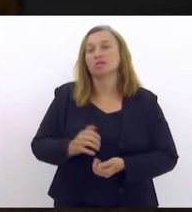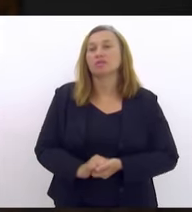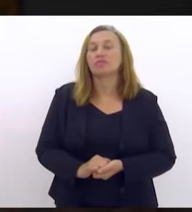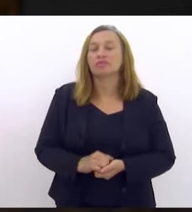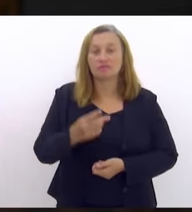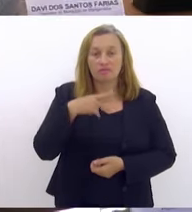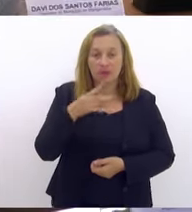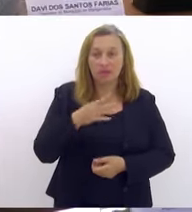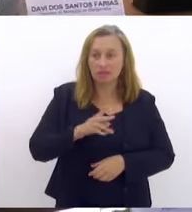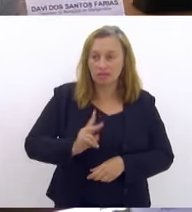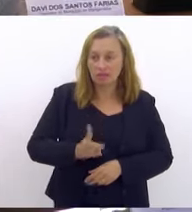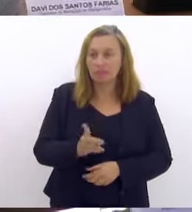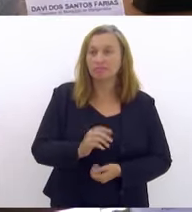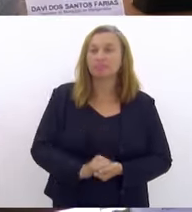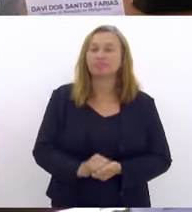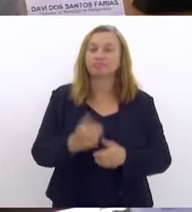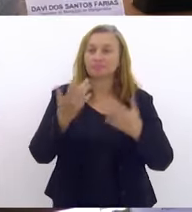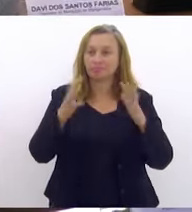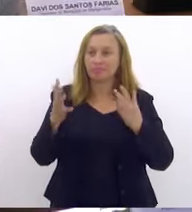muito isso.